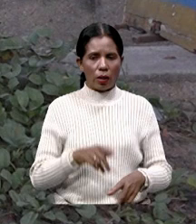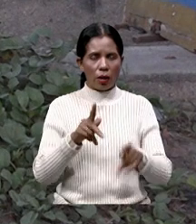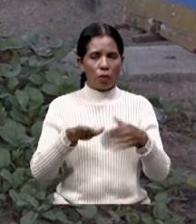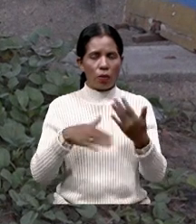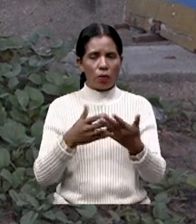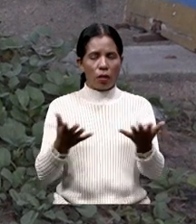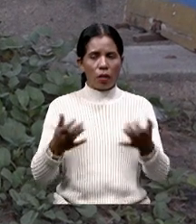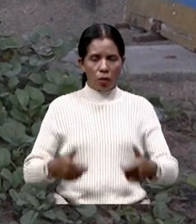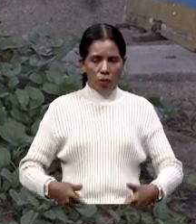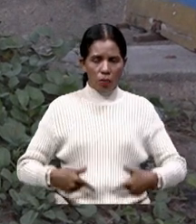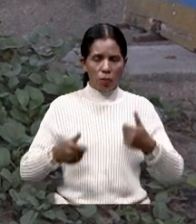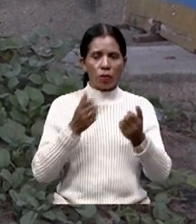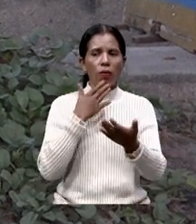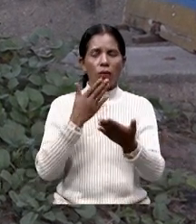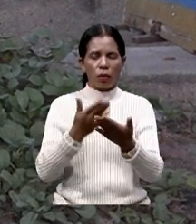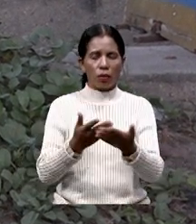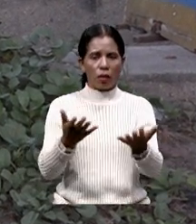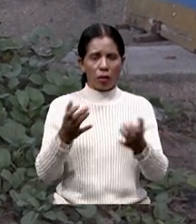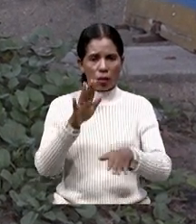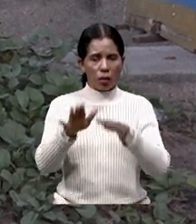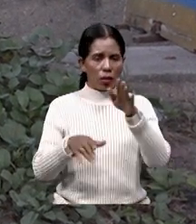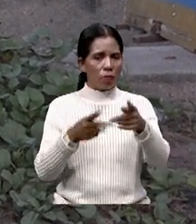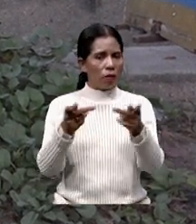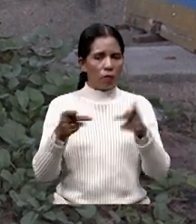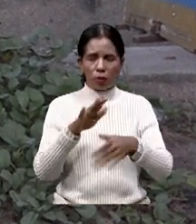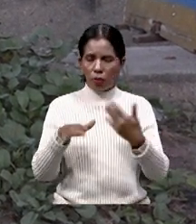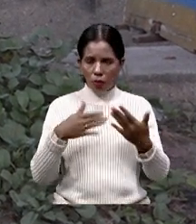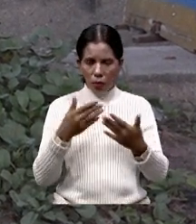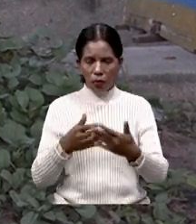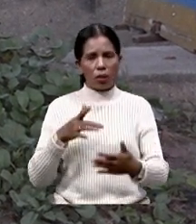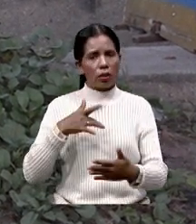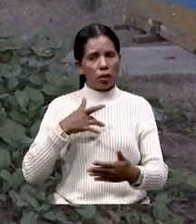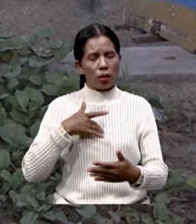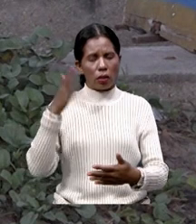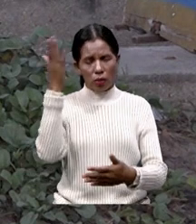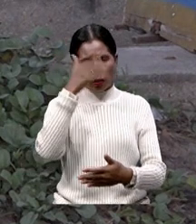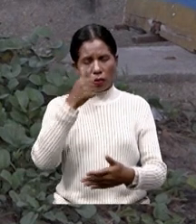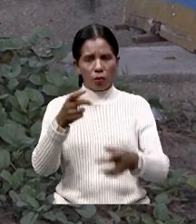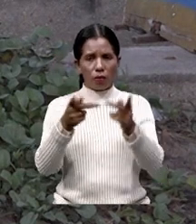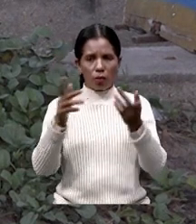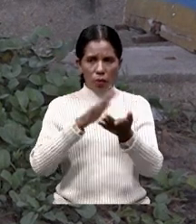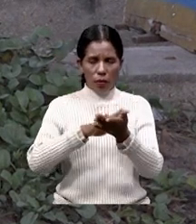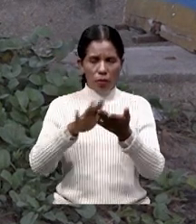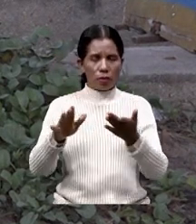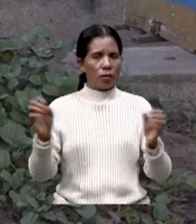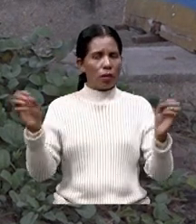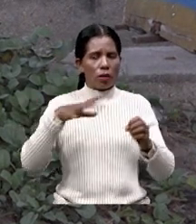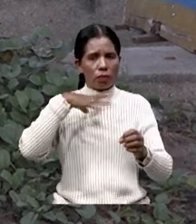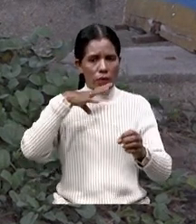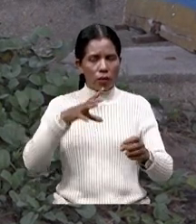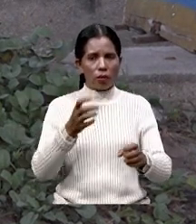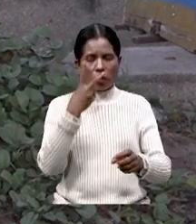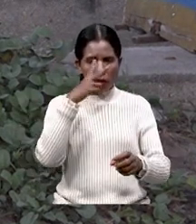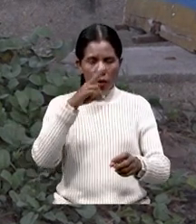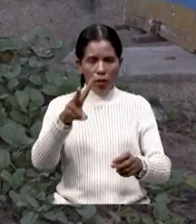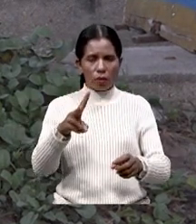hakarak mori so saudável, hakarak lau ba fatin hotu hotu, atu senti furak kusi ambiente nebe mos, la iha lixu, hodi hare